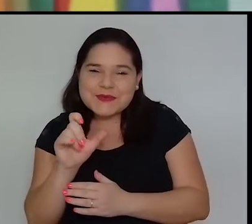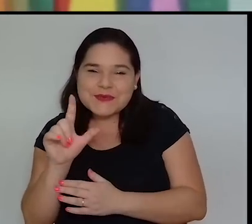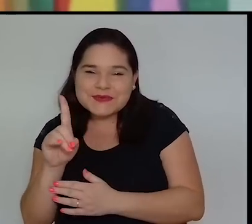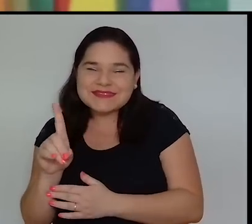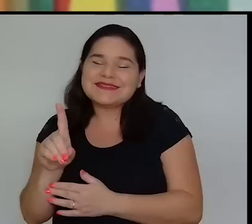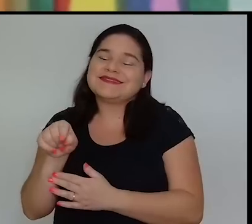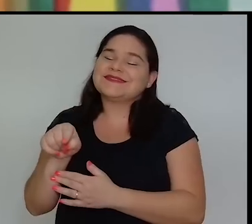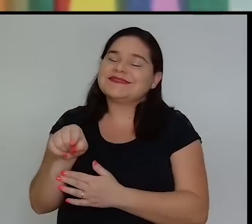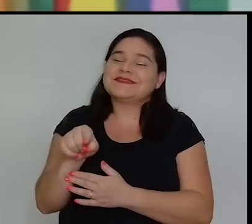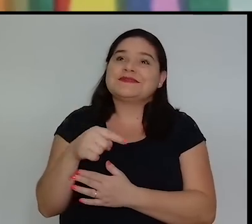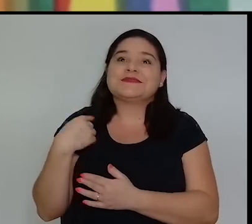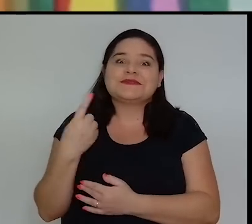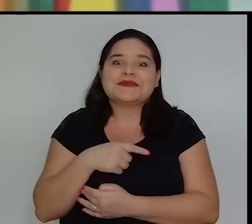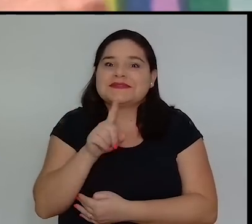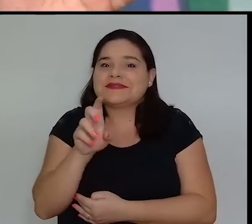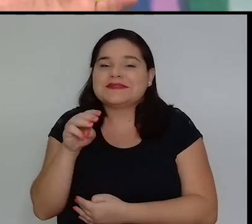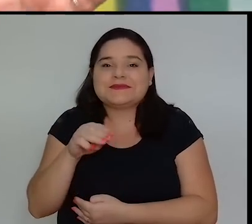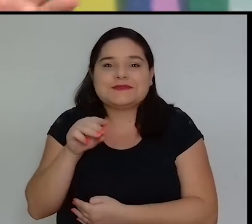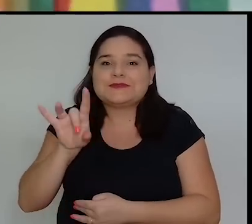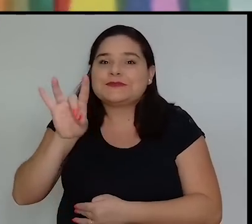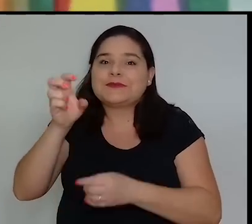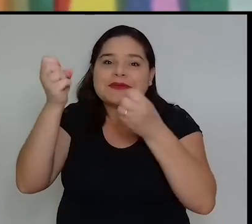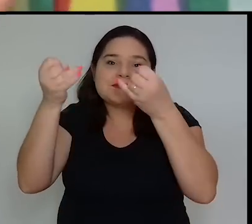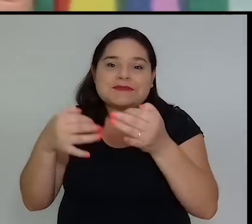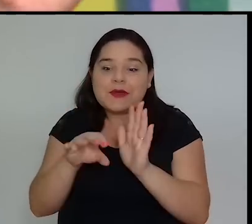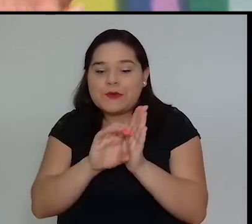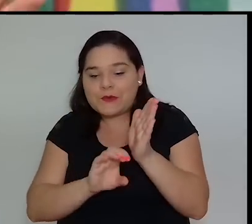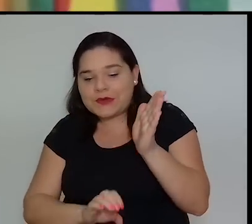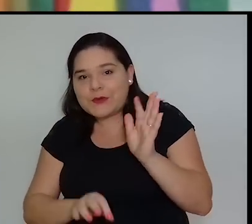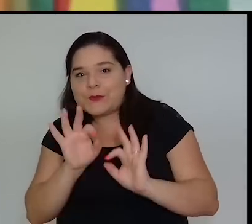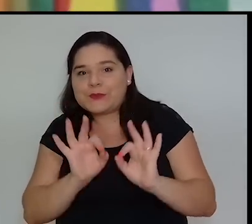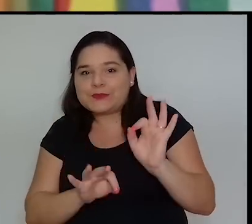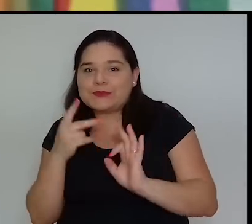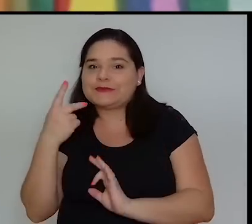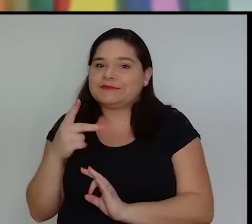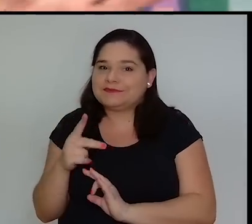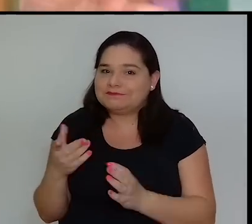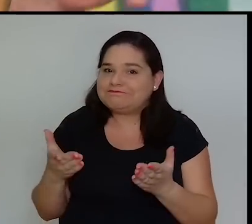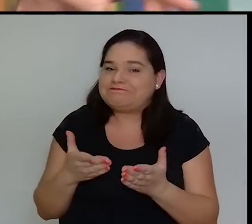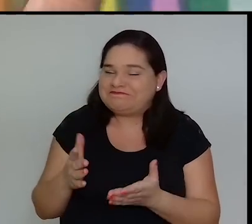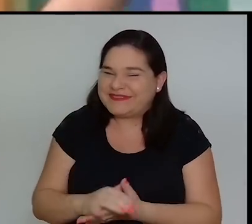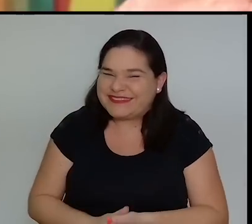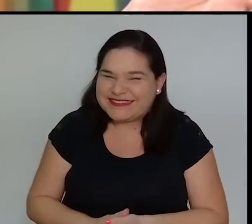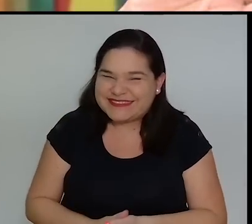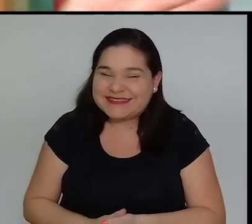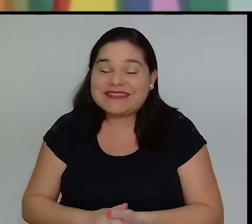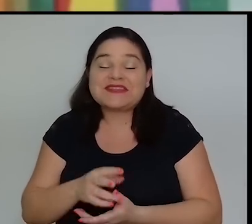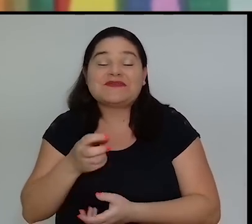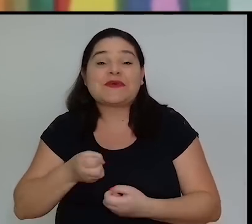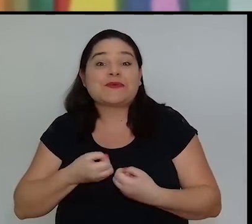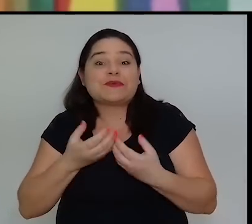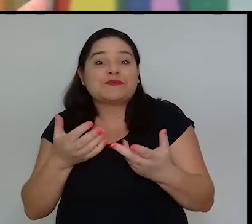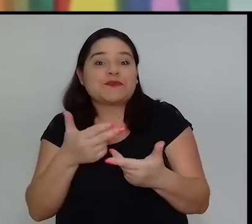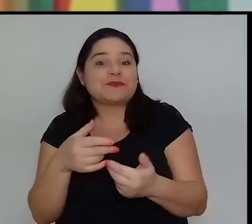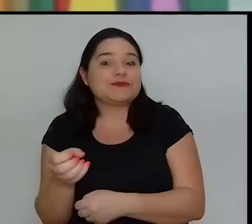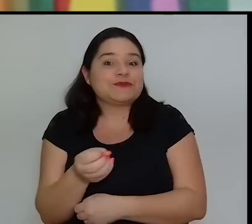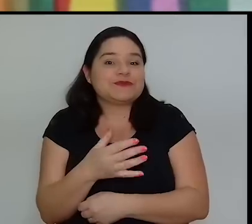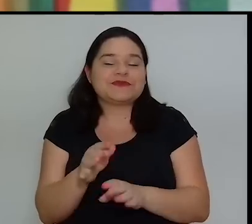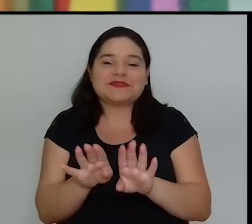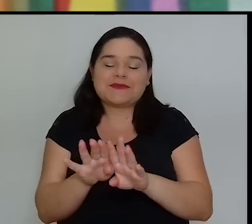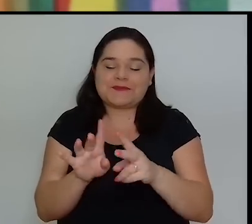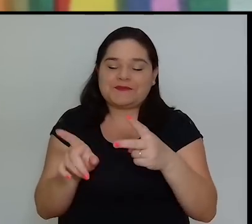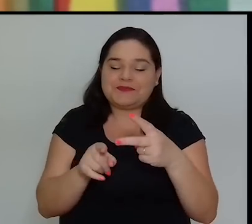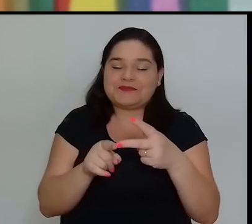a gente vai gastar umas 15 minutos para falar tudo todos os projetos dele atuais ele vai falar umas novidades também e o Renato